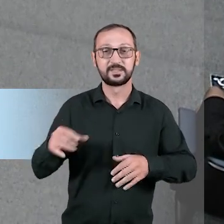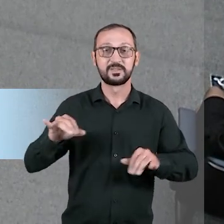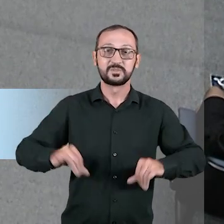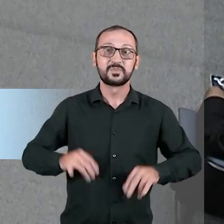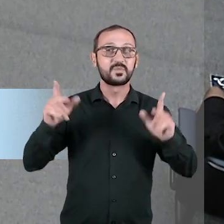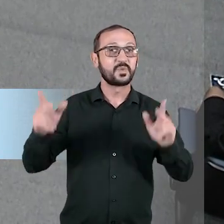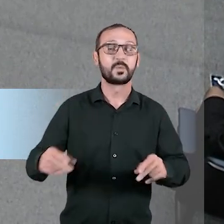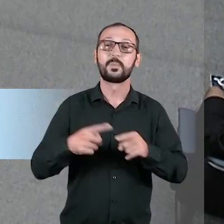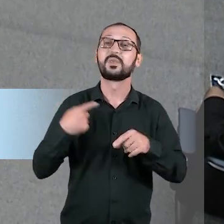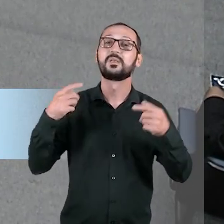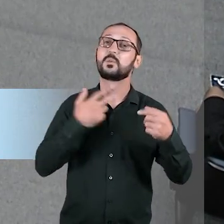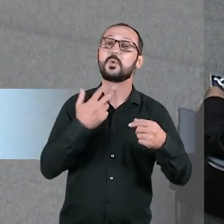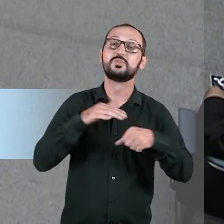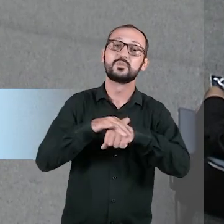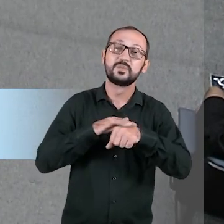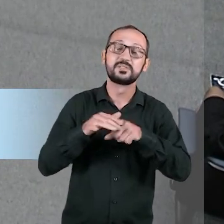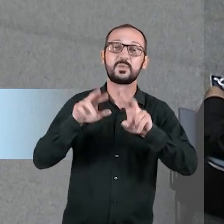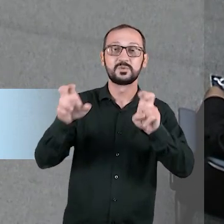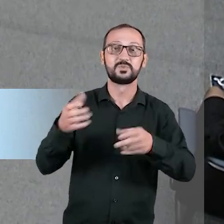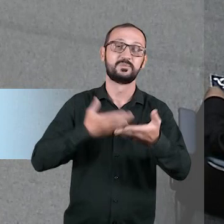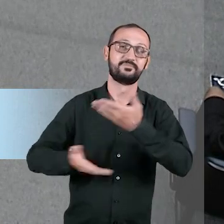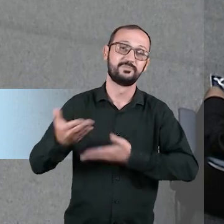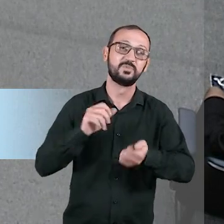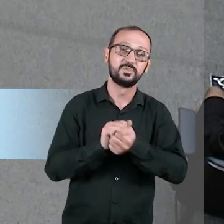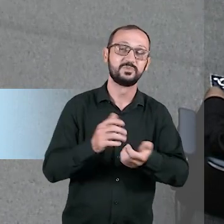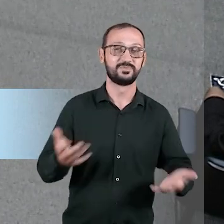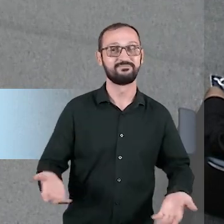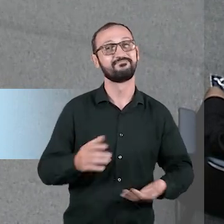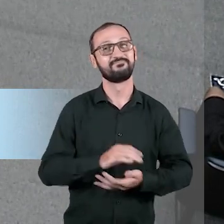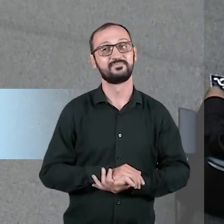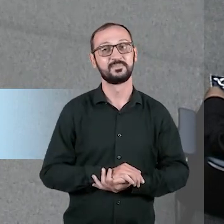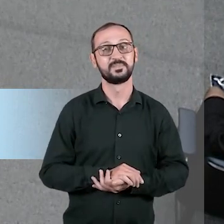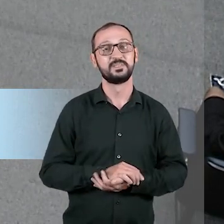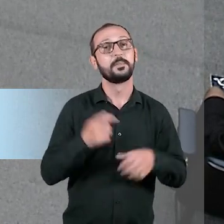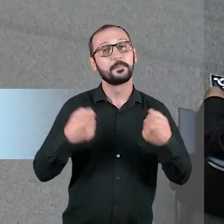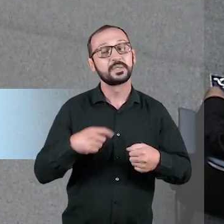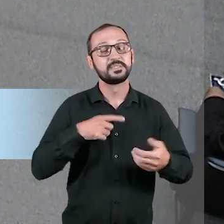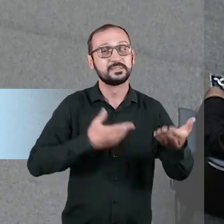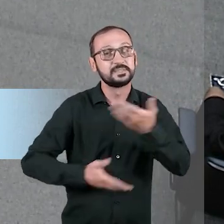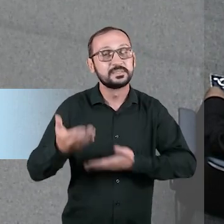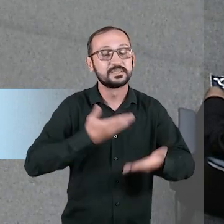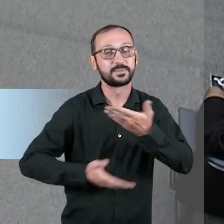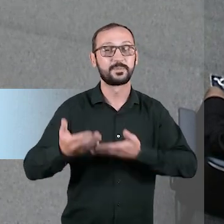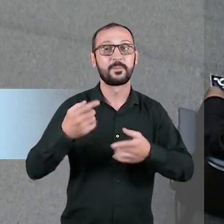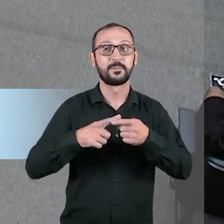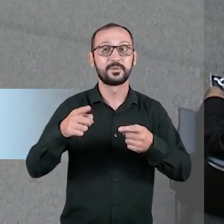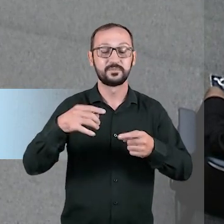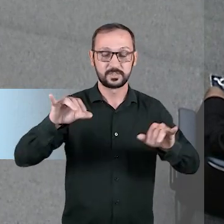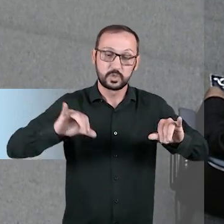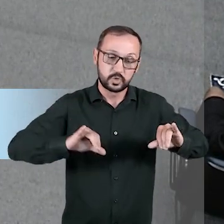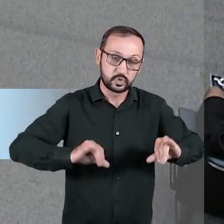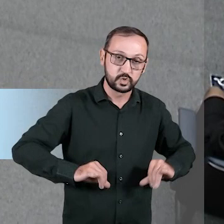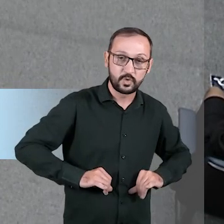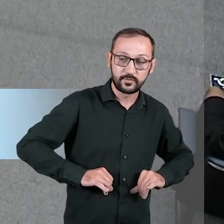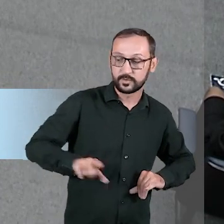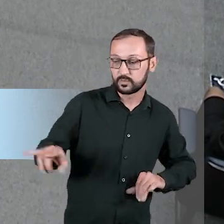está sofrendo pela mesma coisa que você, por que vocês não podem sofrer juntas? Entende? A gente tem que compartilhar, porque daí você sofre